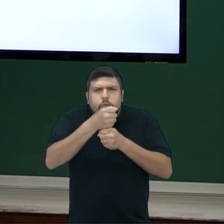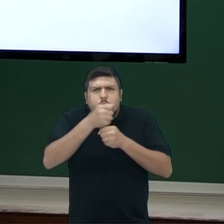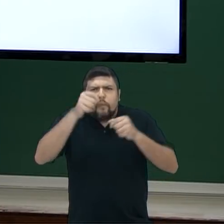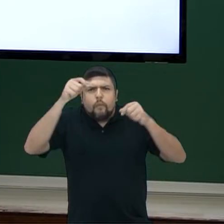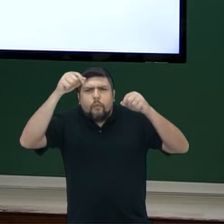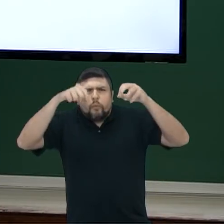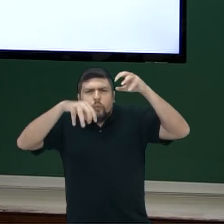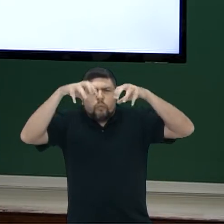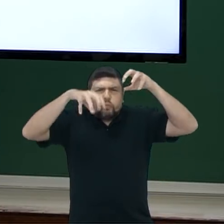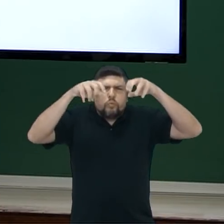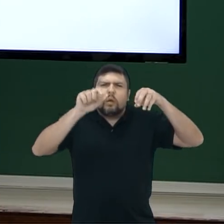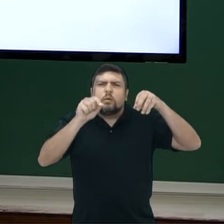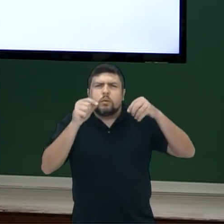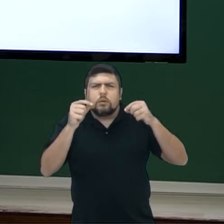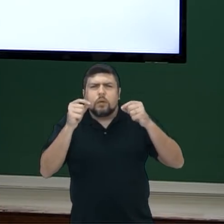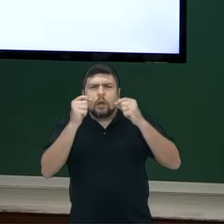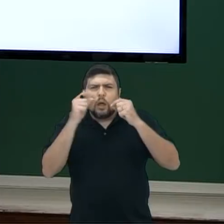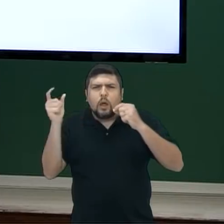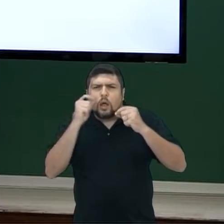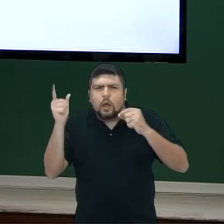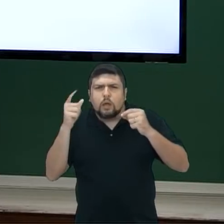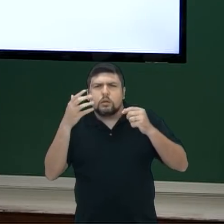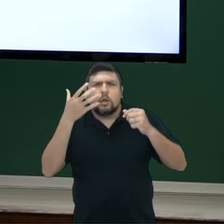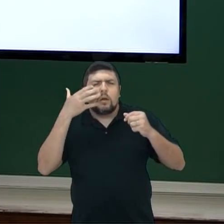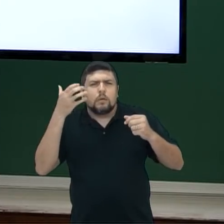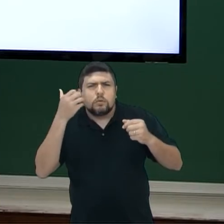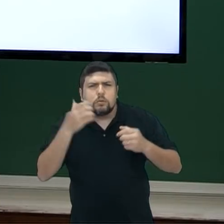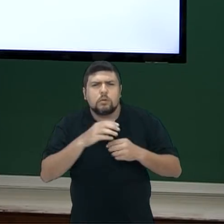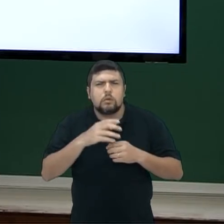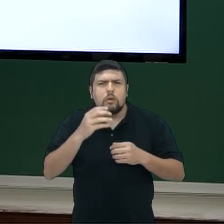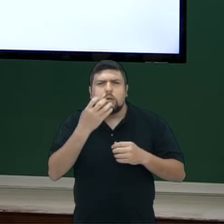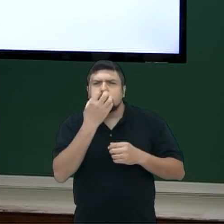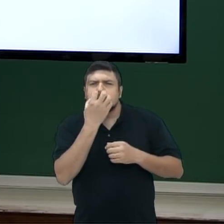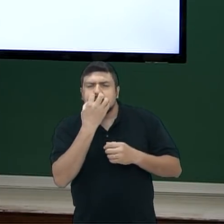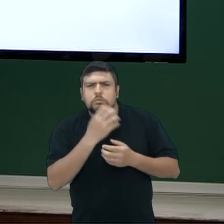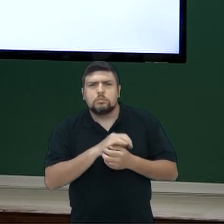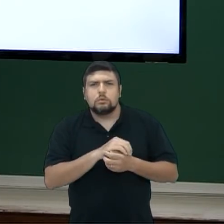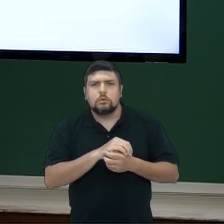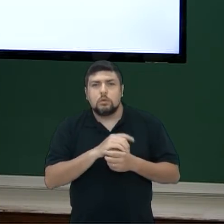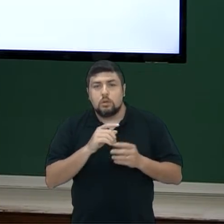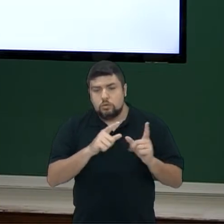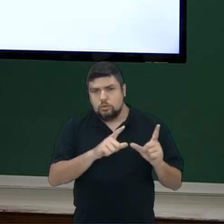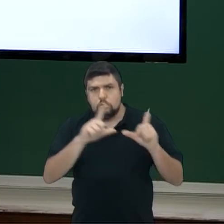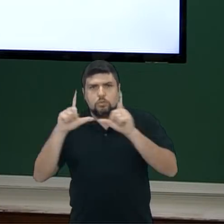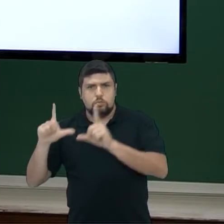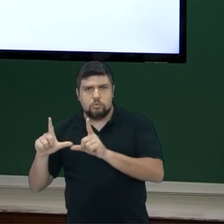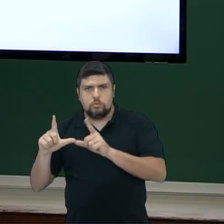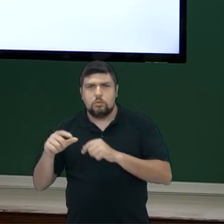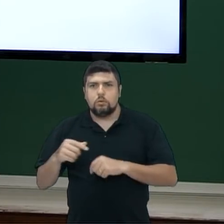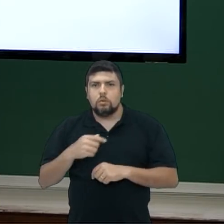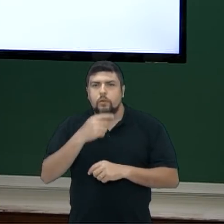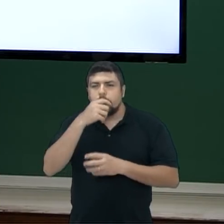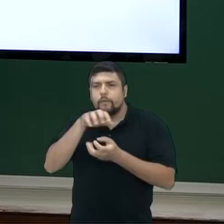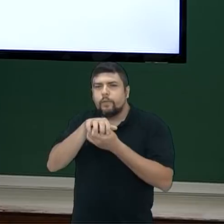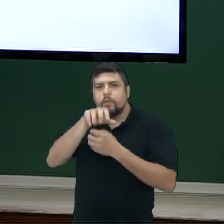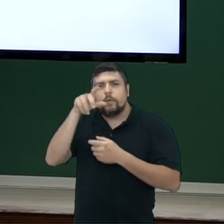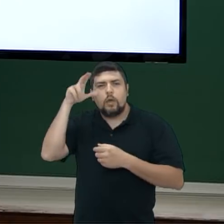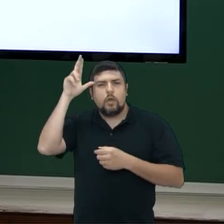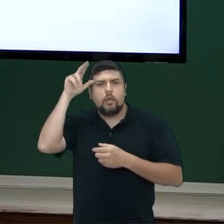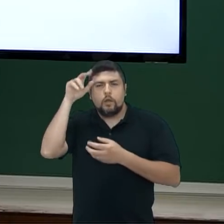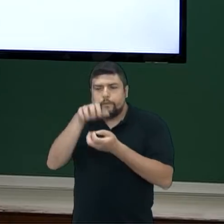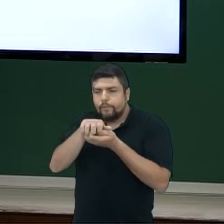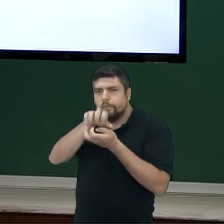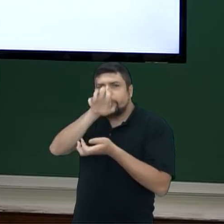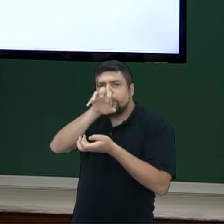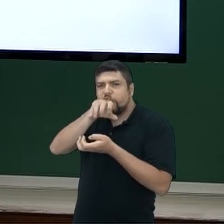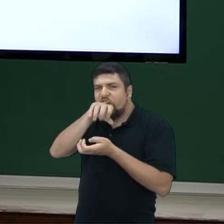Gatos e cachorros. Nossa, o que será que é isso? E o outro rapaz está observando os dentes do cavalo. Lembrou